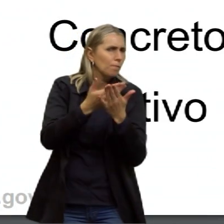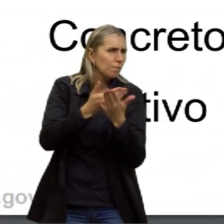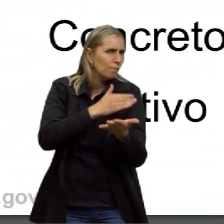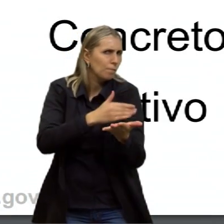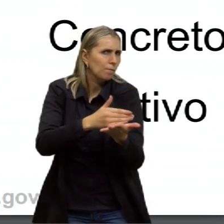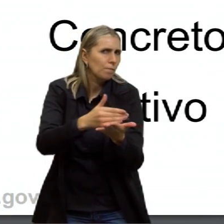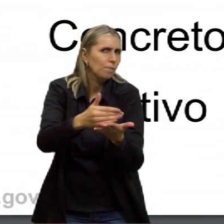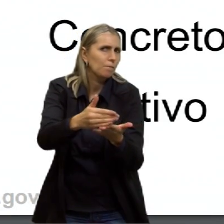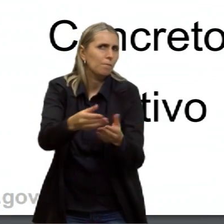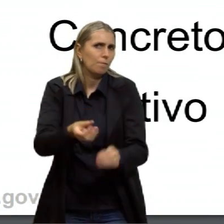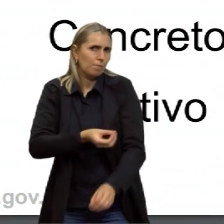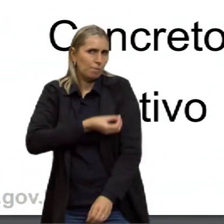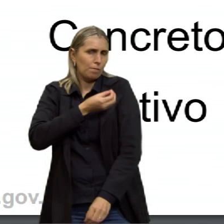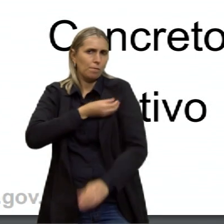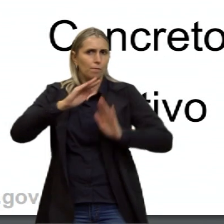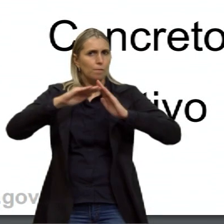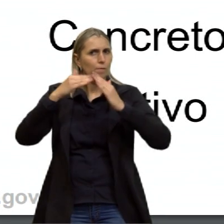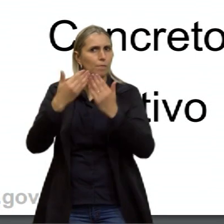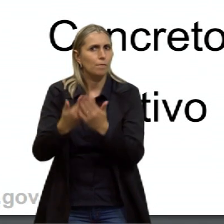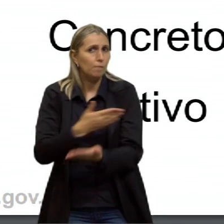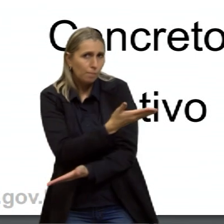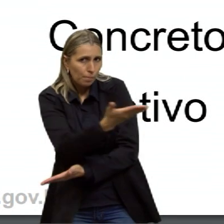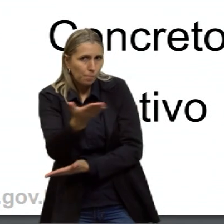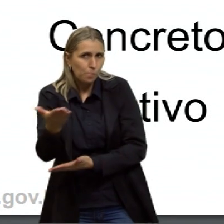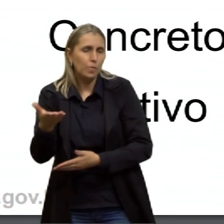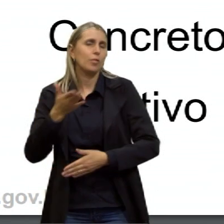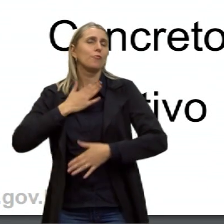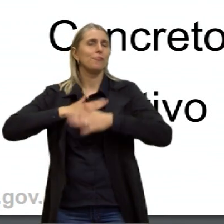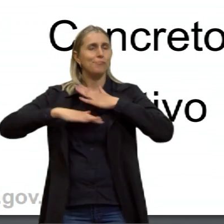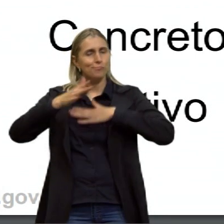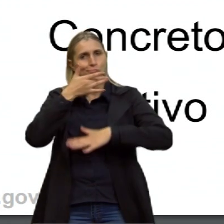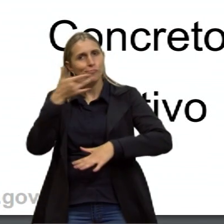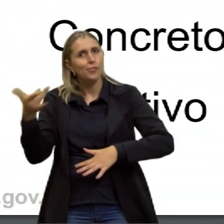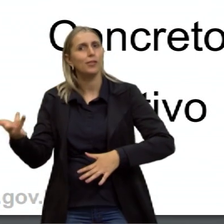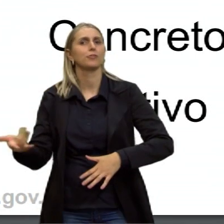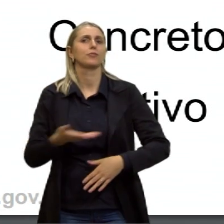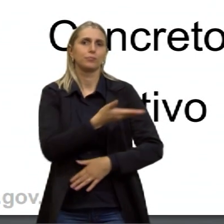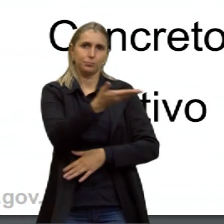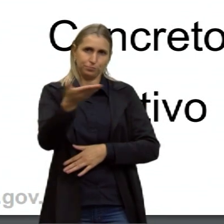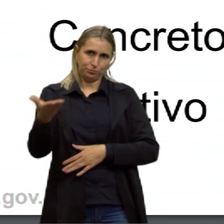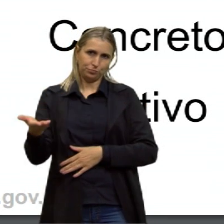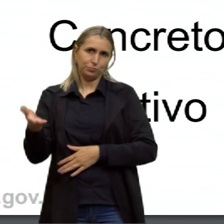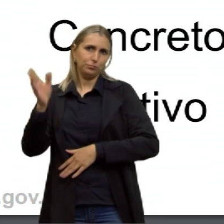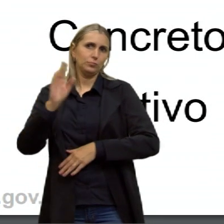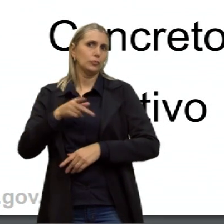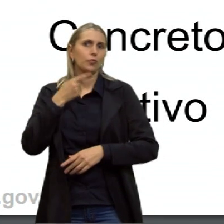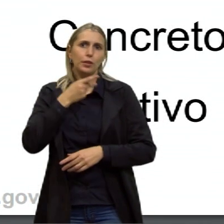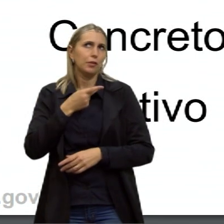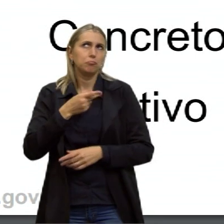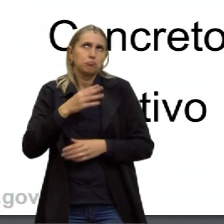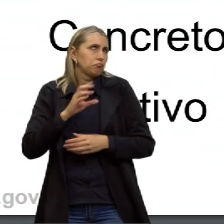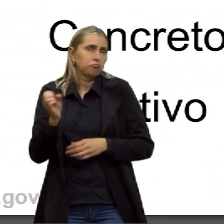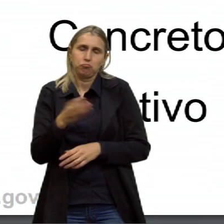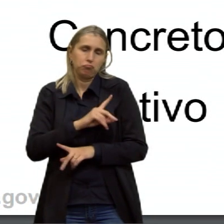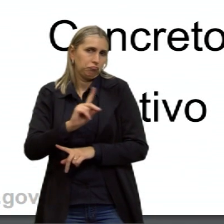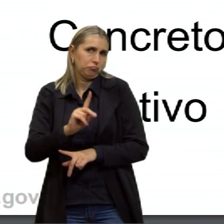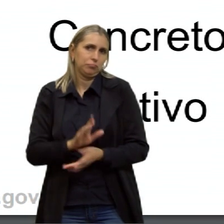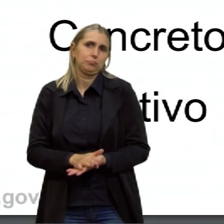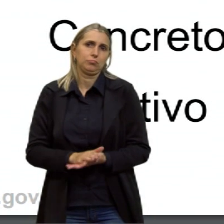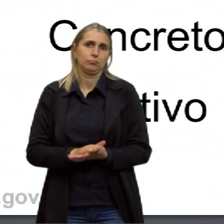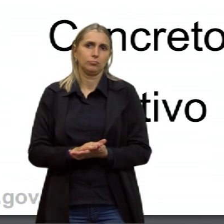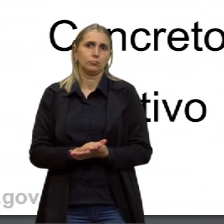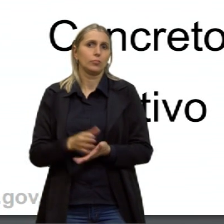vocês começaram a vida escolar de vocês e ela é super tranquila ela é bem habitual para vocês eu não vou estar falando nada muito novo